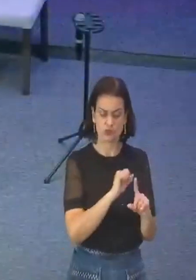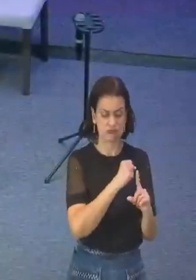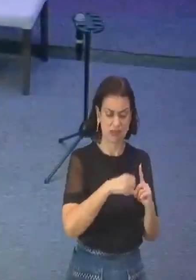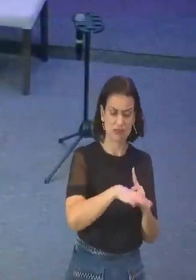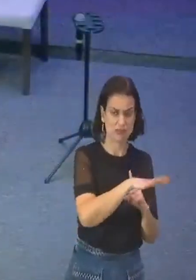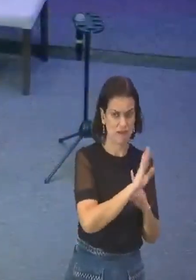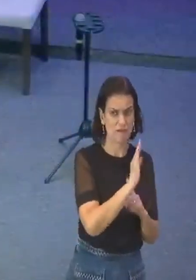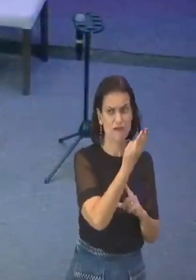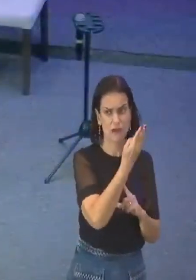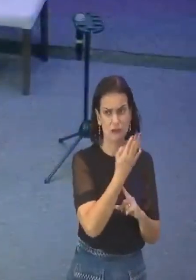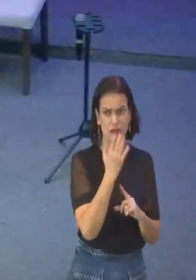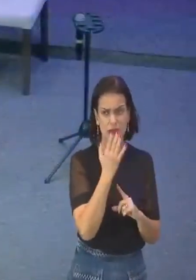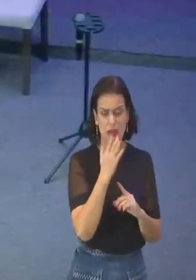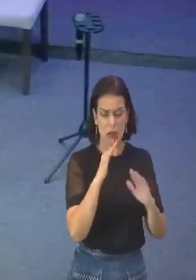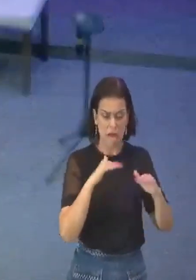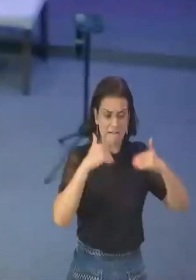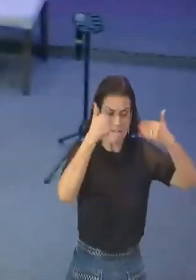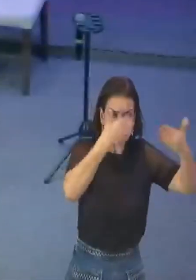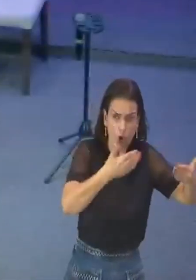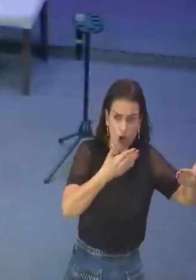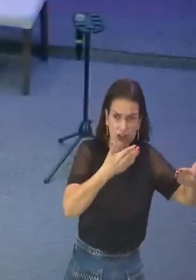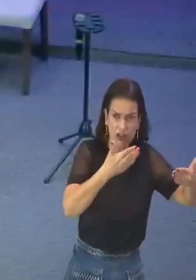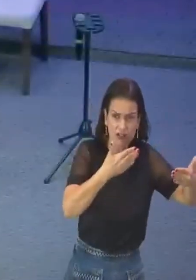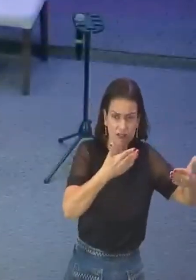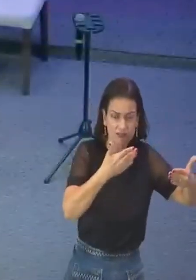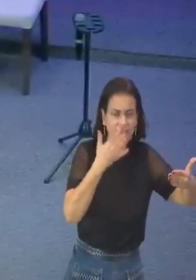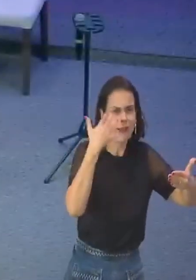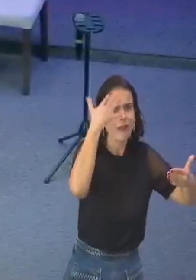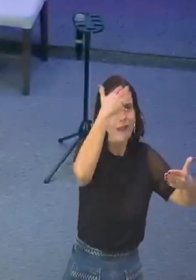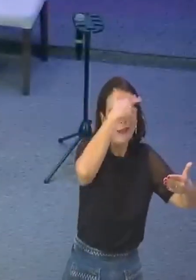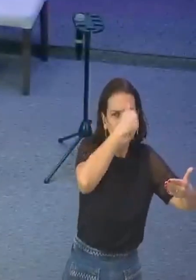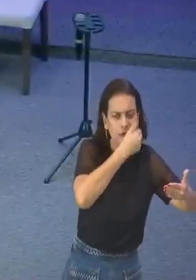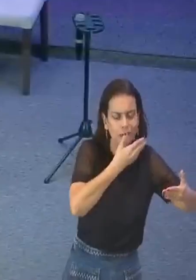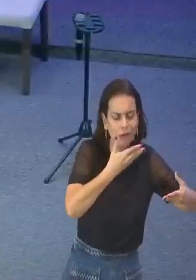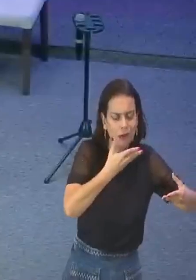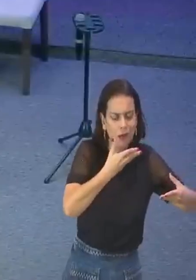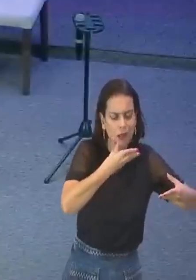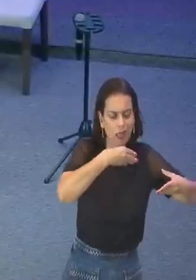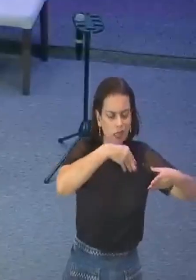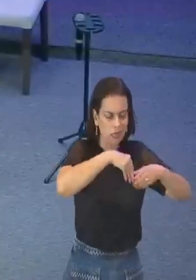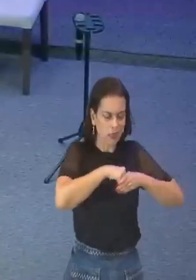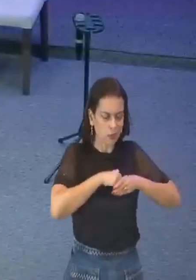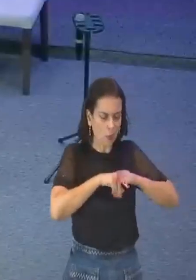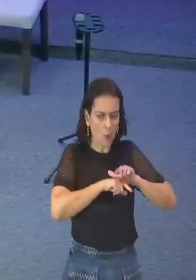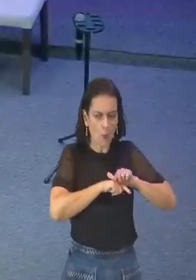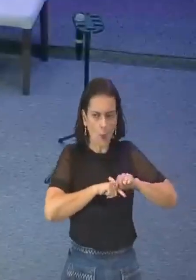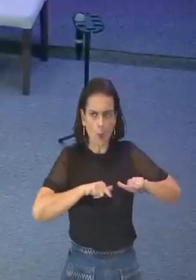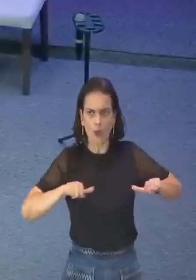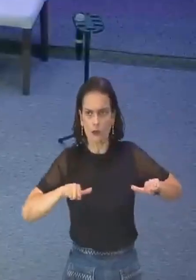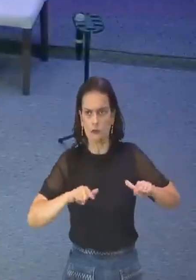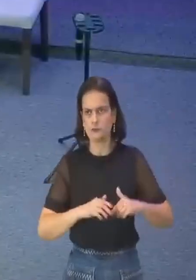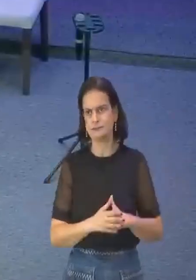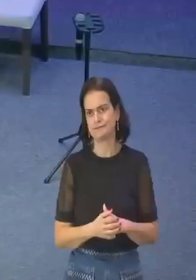que é tão bonita por fora, mas é oca por dentro, que perde o seu brilho facilmente.